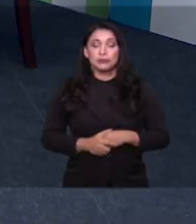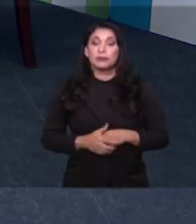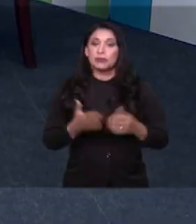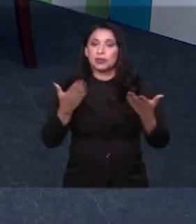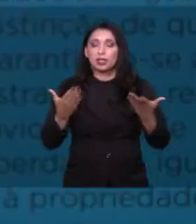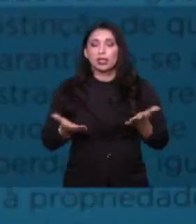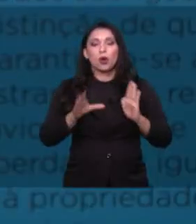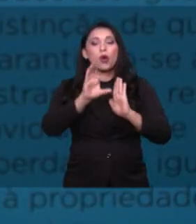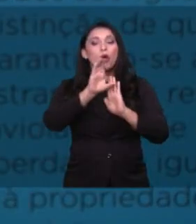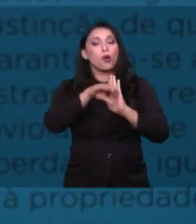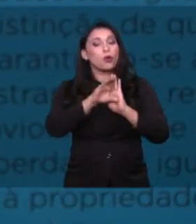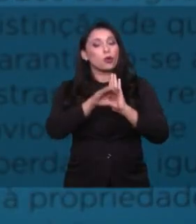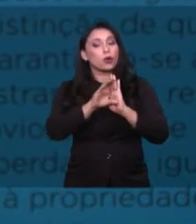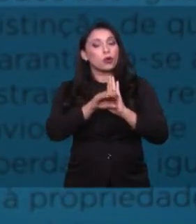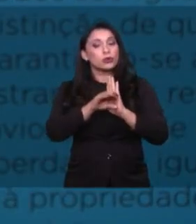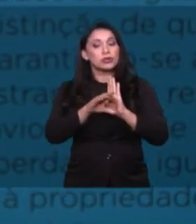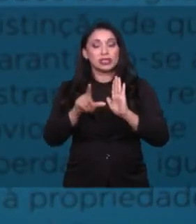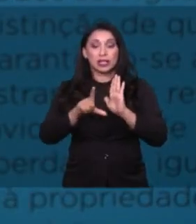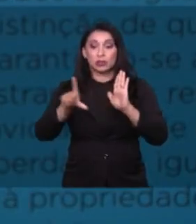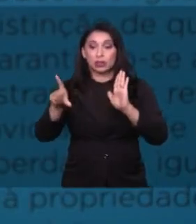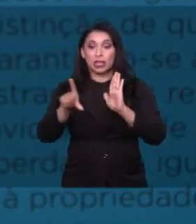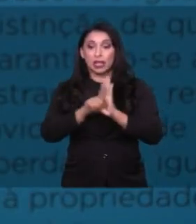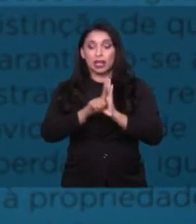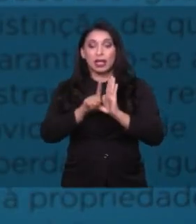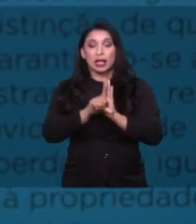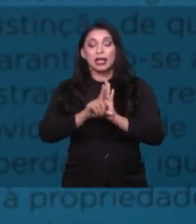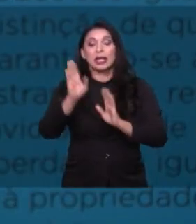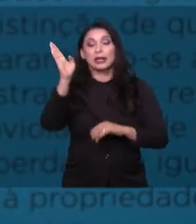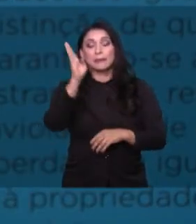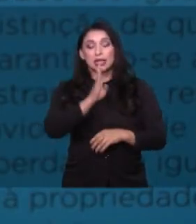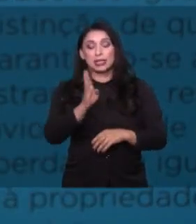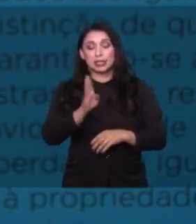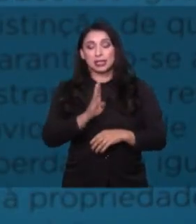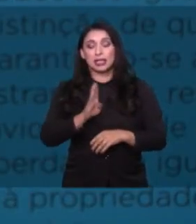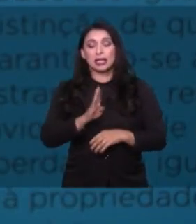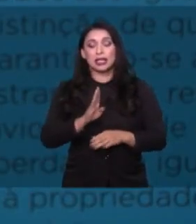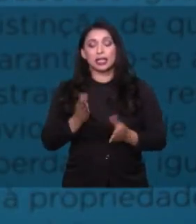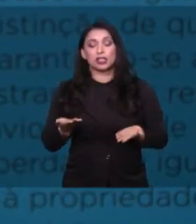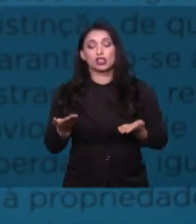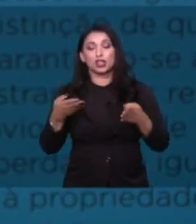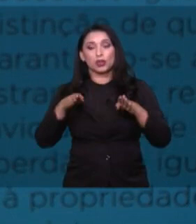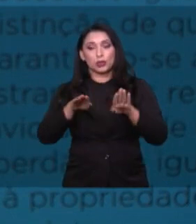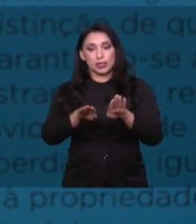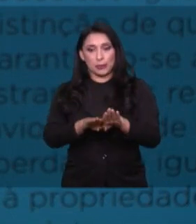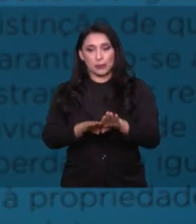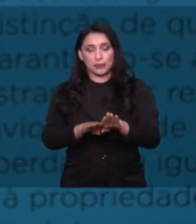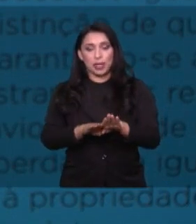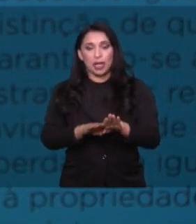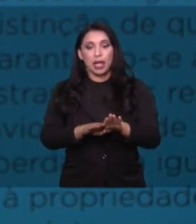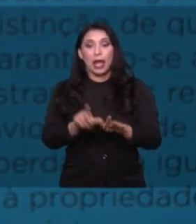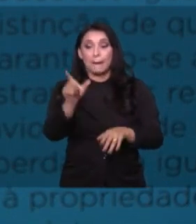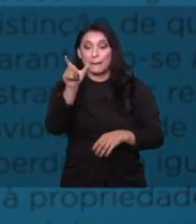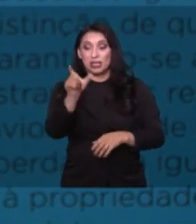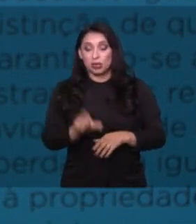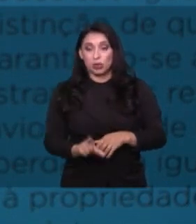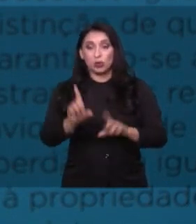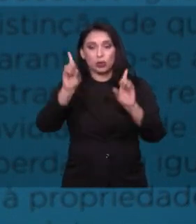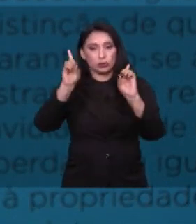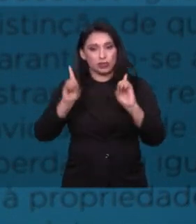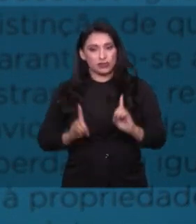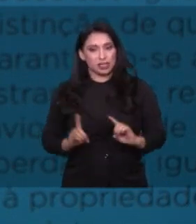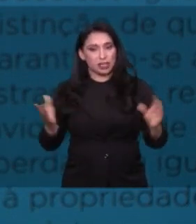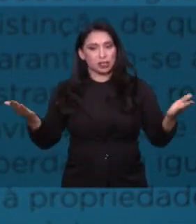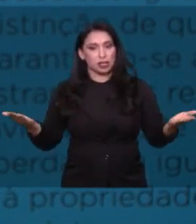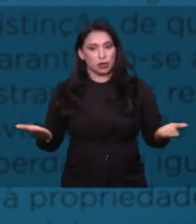novo conceito que foi trazido pela Lei Brasileira de Inclusão. Então, a pessoa com deficiência hoje é aquela que